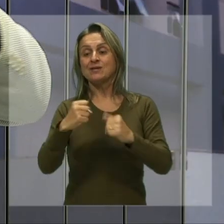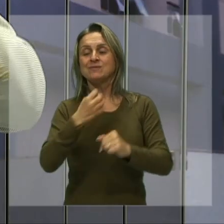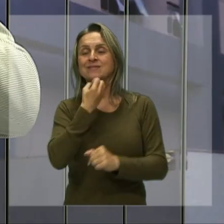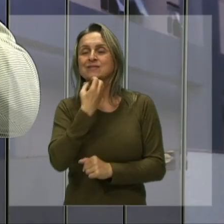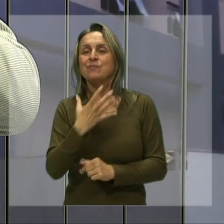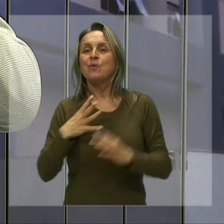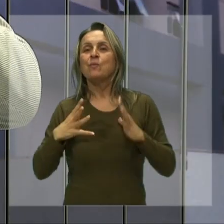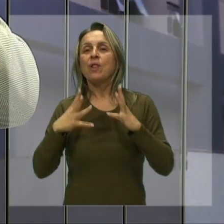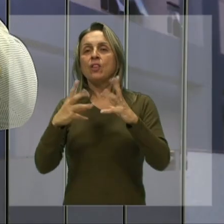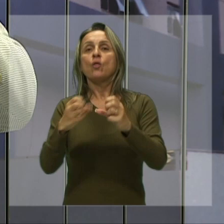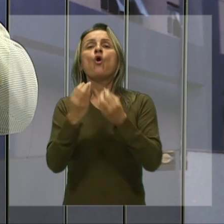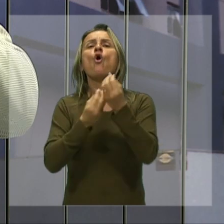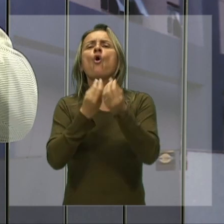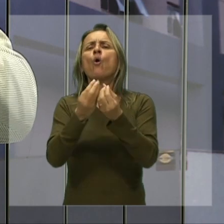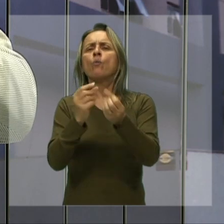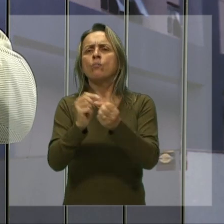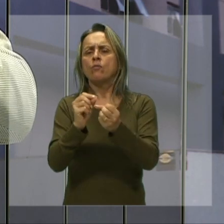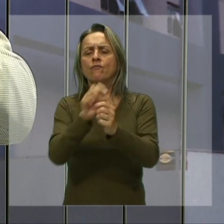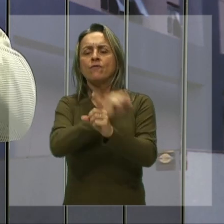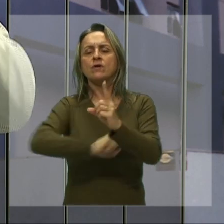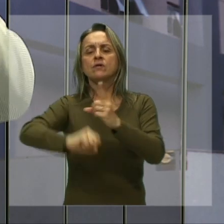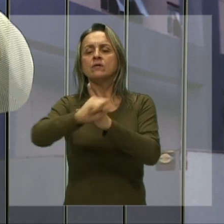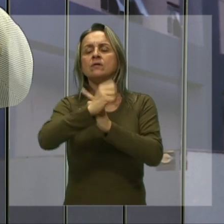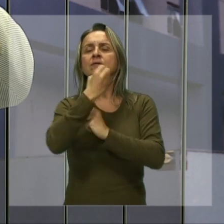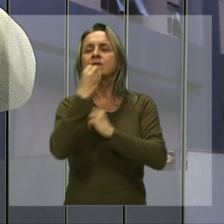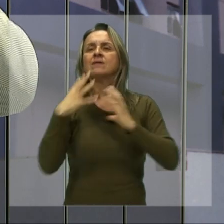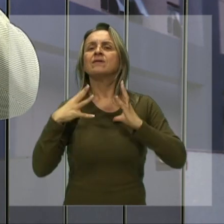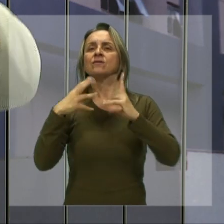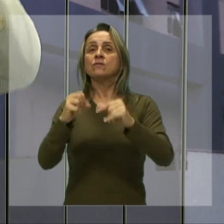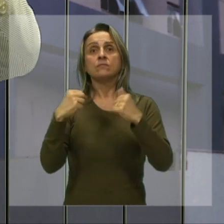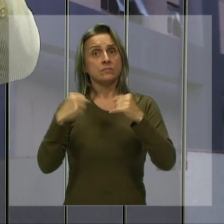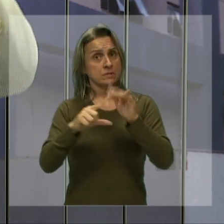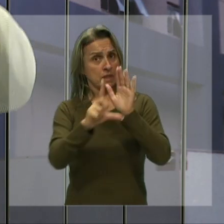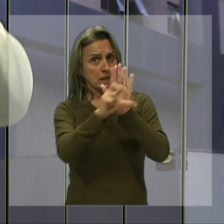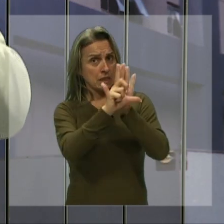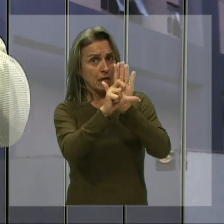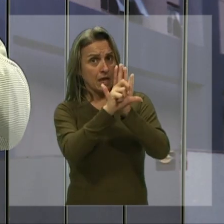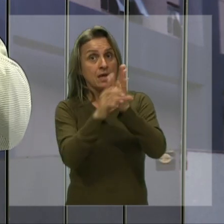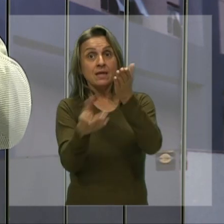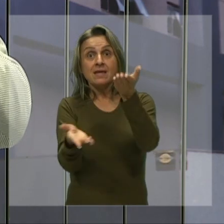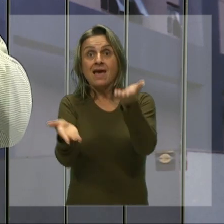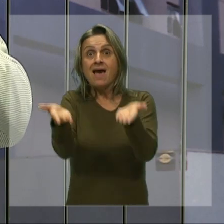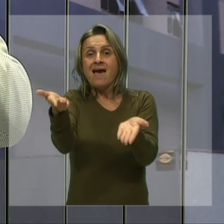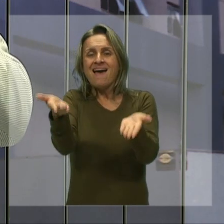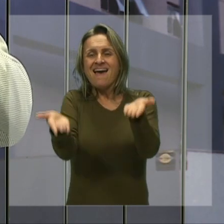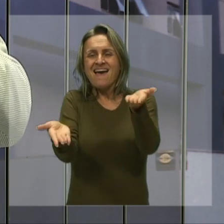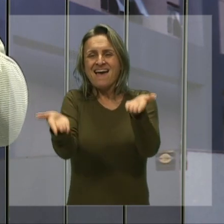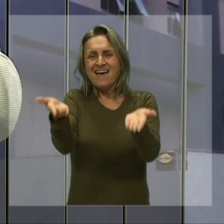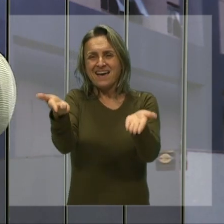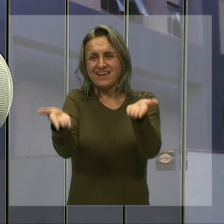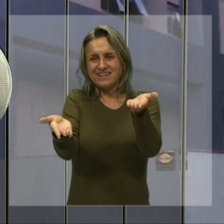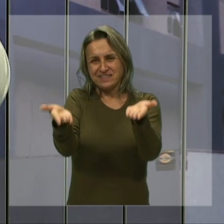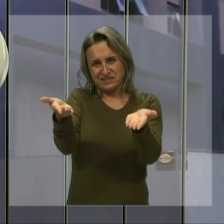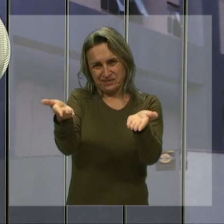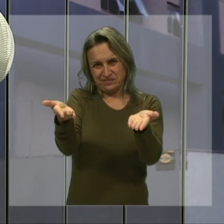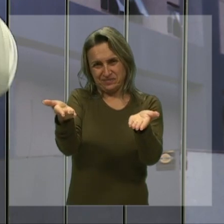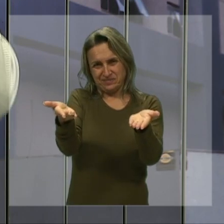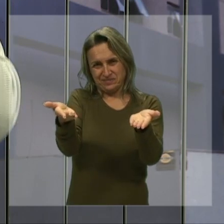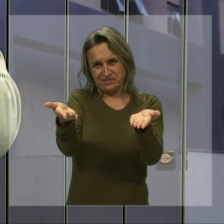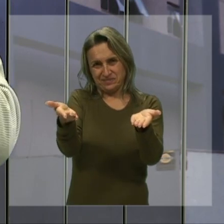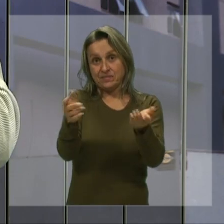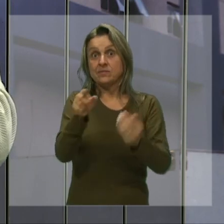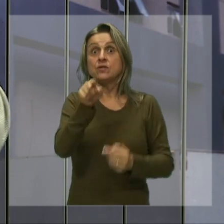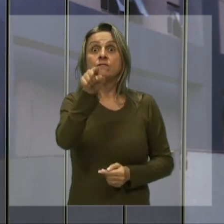que a sociedade seja boa para todos? A gente tem que ter leis que equilibrem isso, que faça você